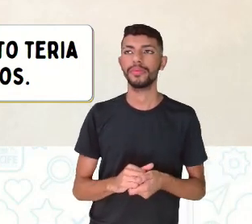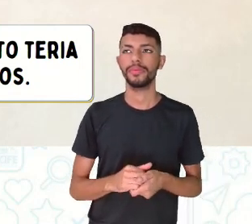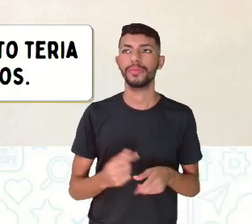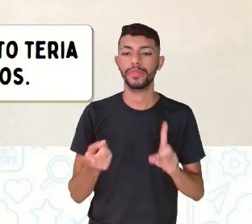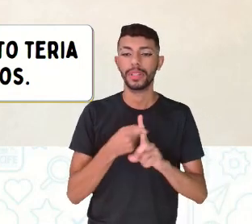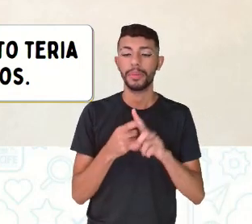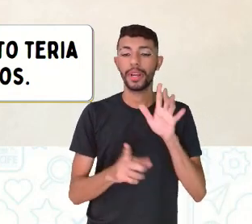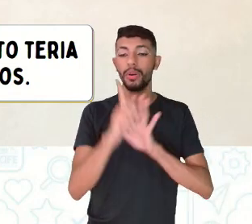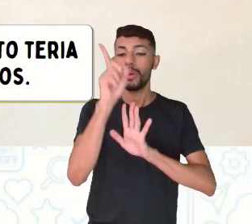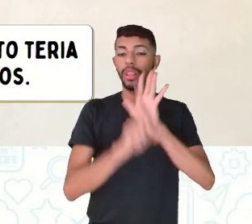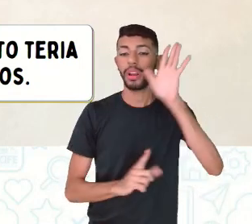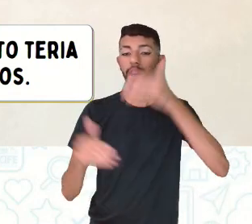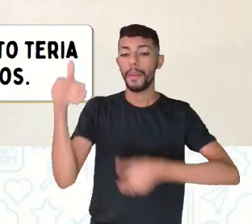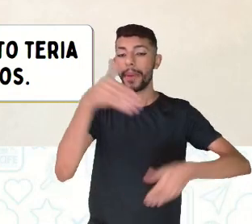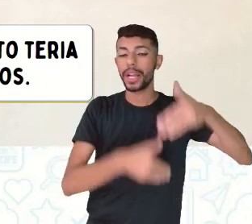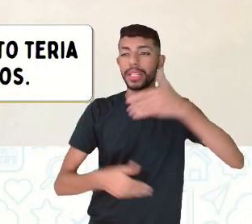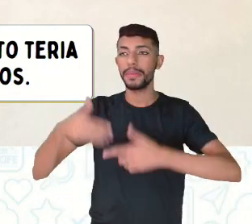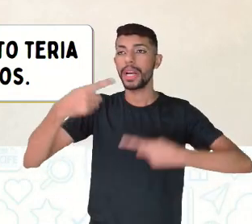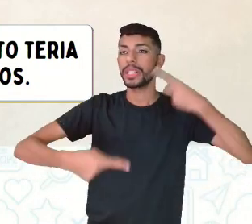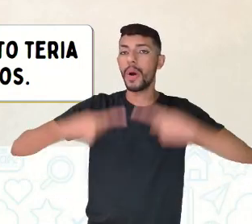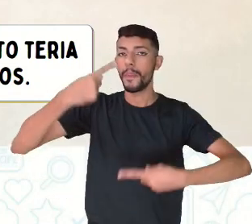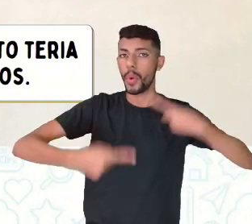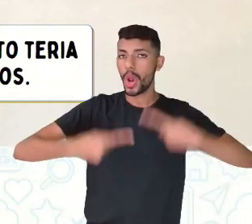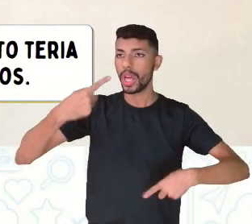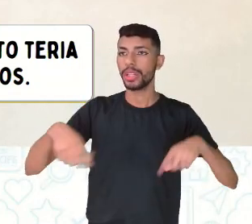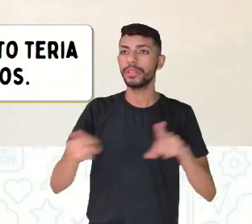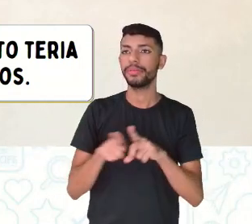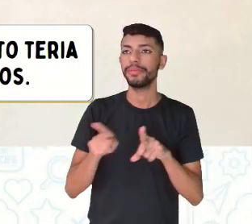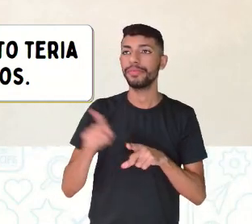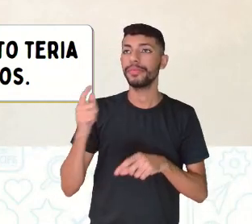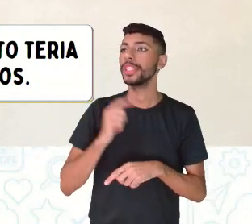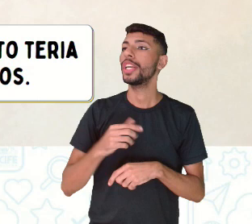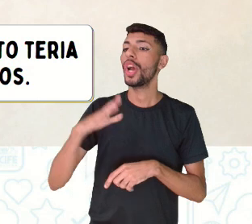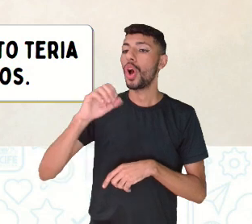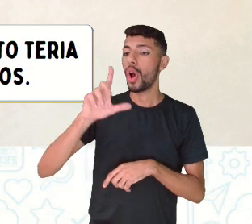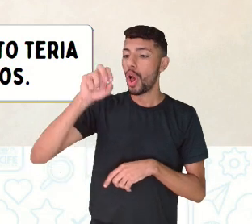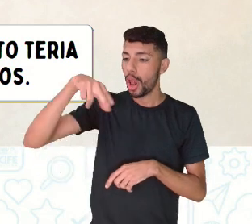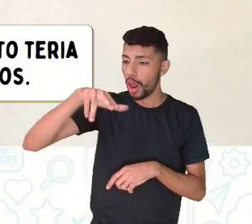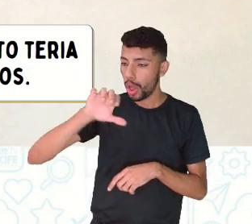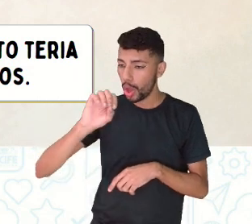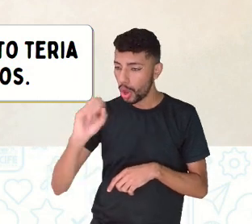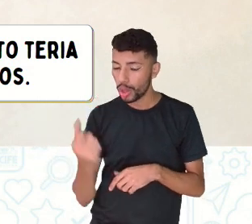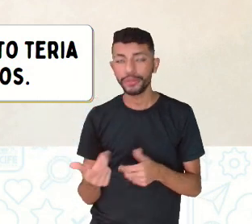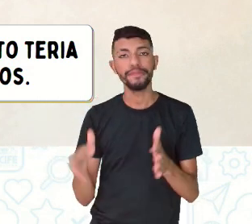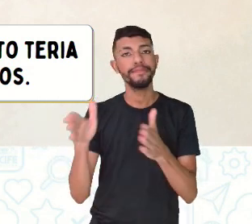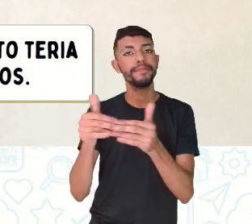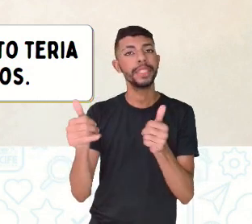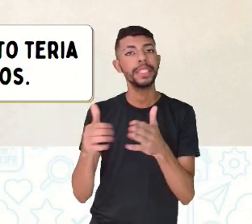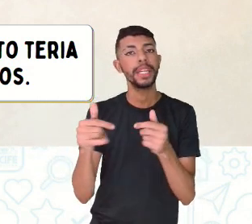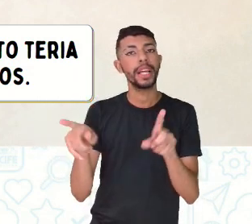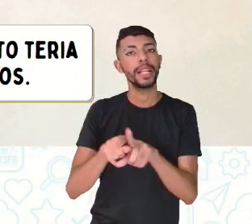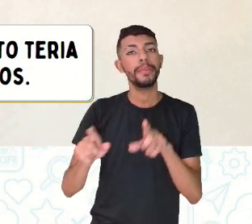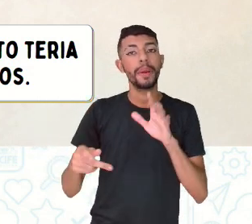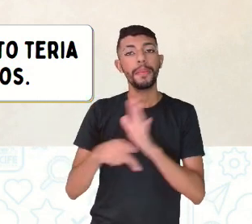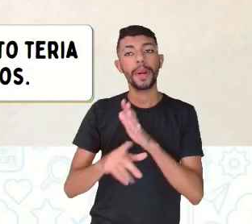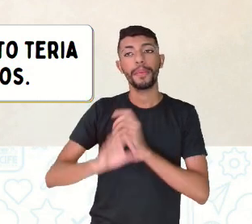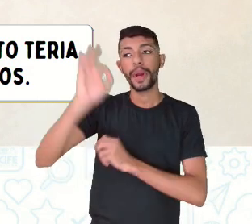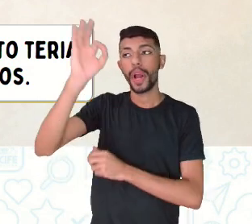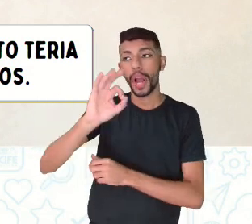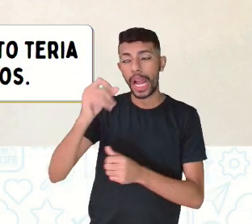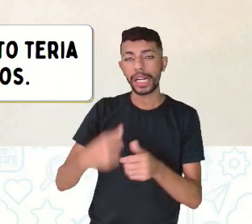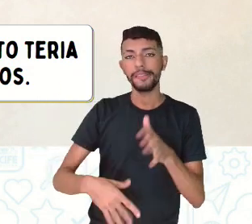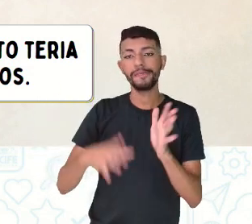o direito à participação política também era o que os colonos pediam, né, para que os impostos fossem legítimos, né,